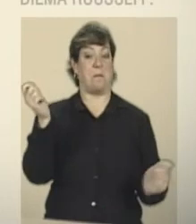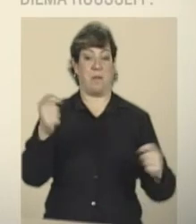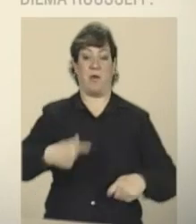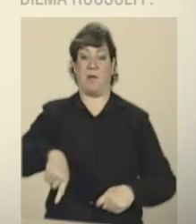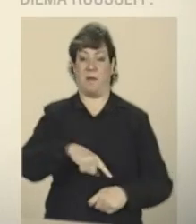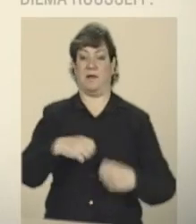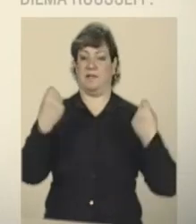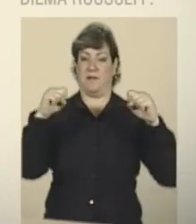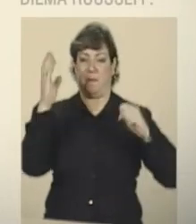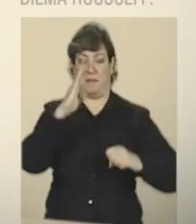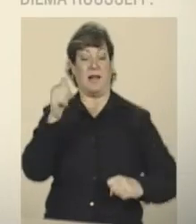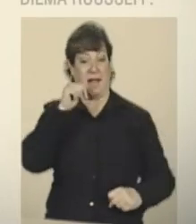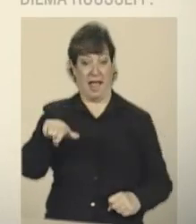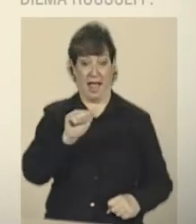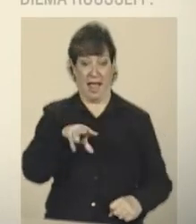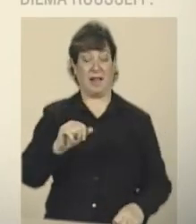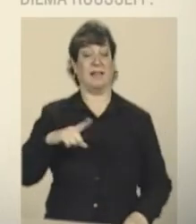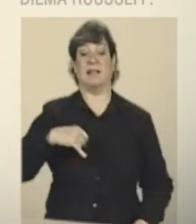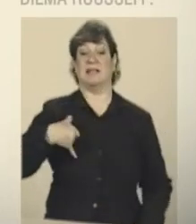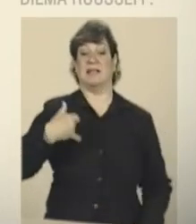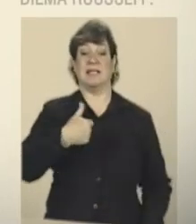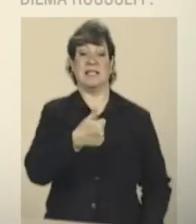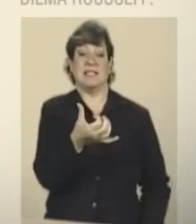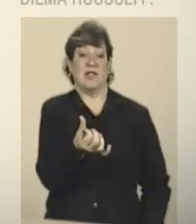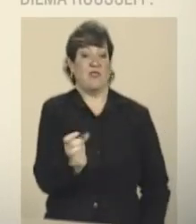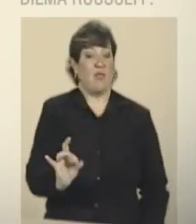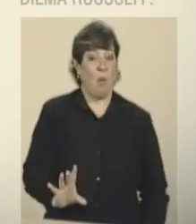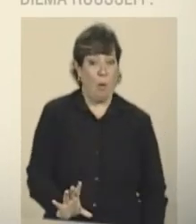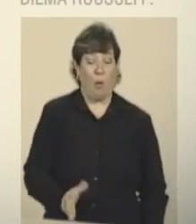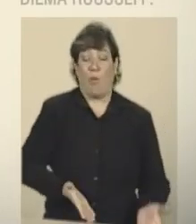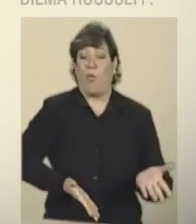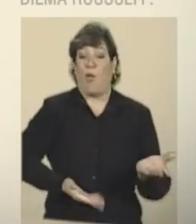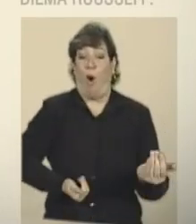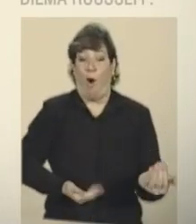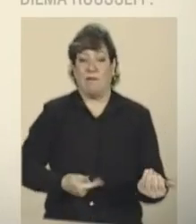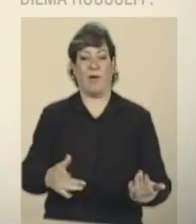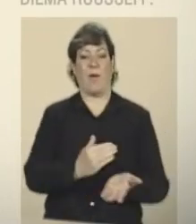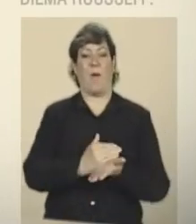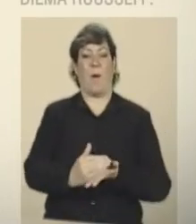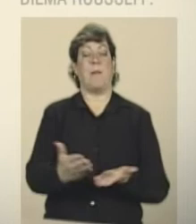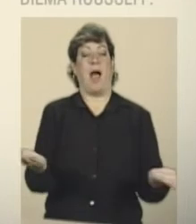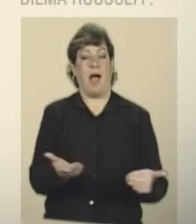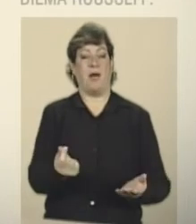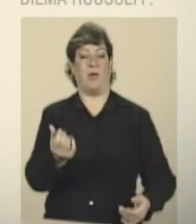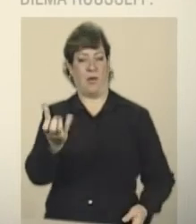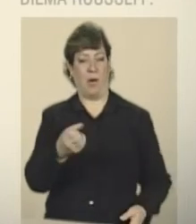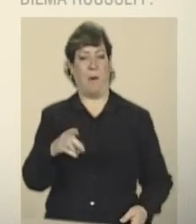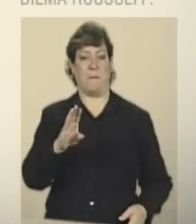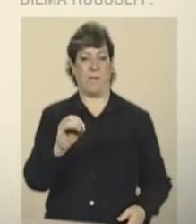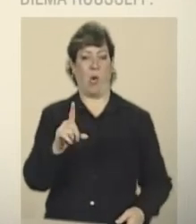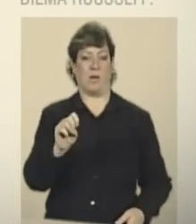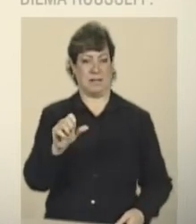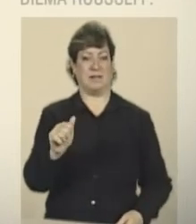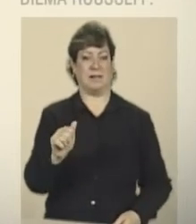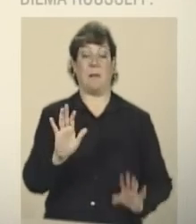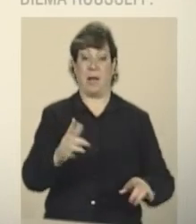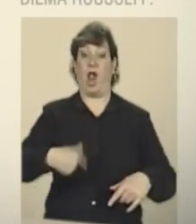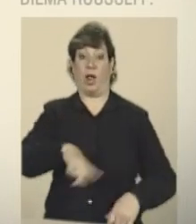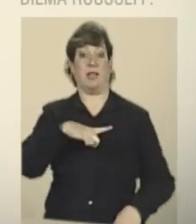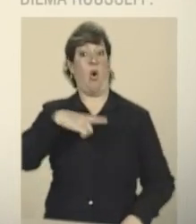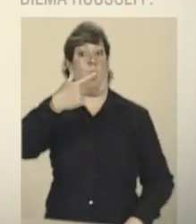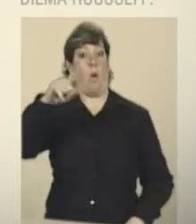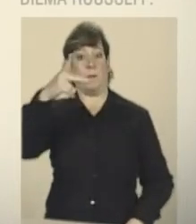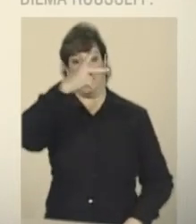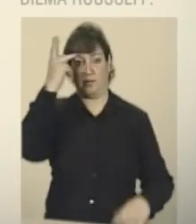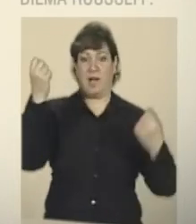nosso Esporte a Anna tem apenas 16 anos ela está começando a receber a bolsa agora mas temos